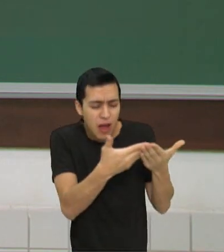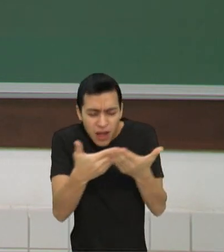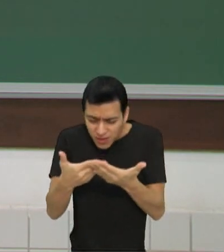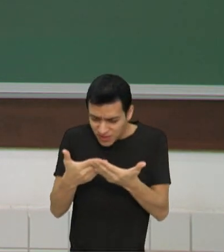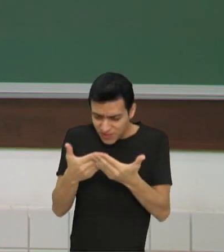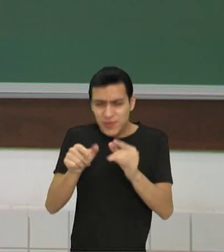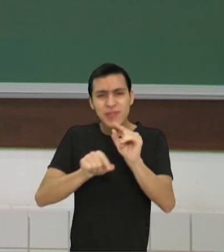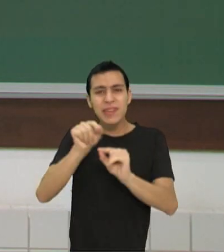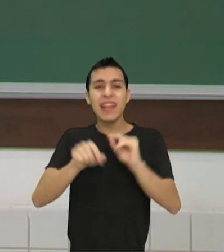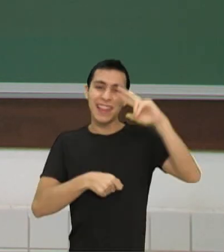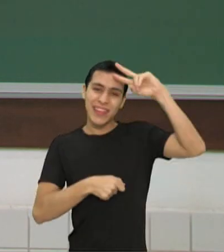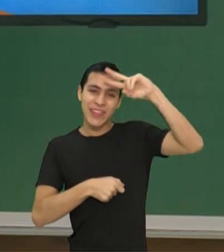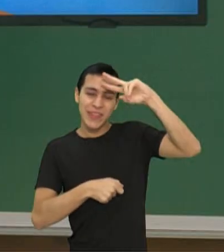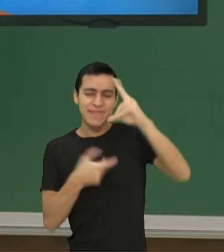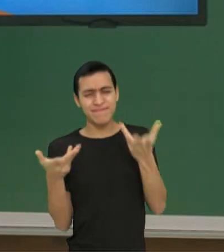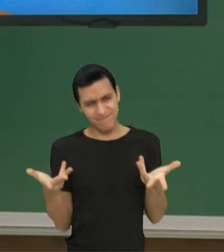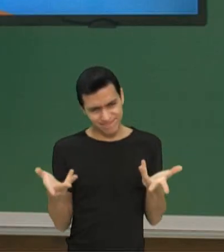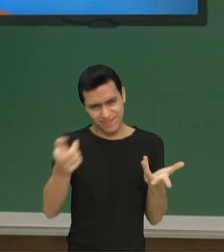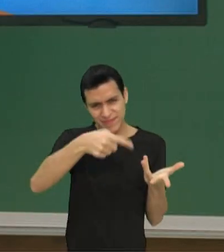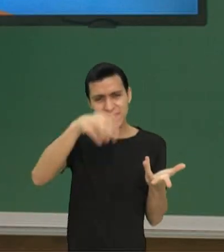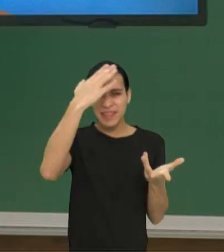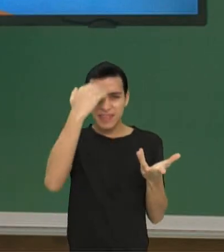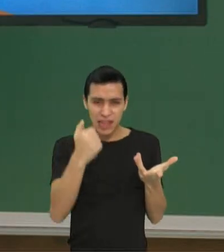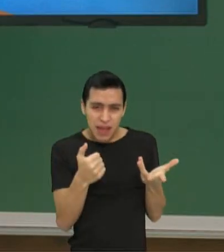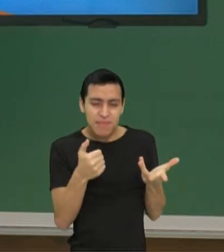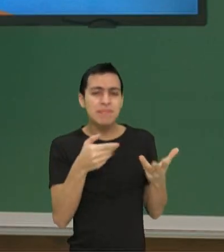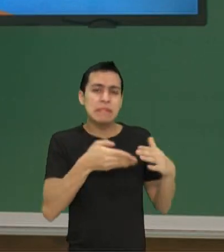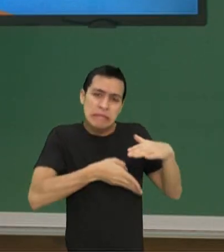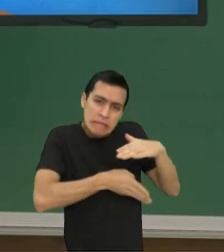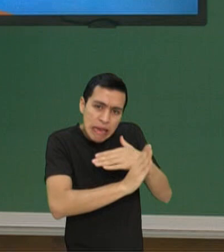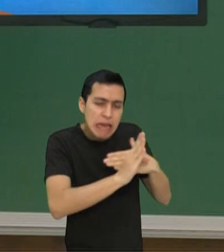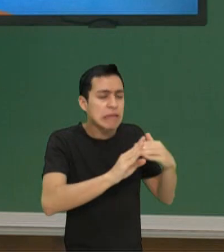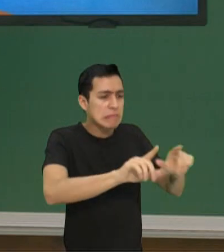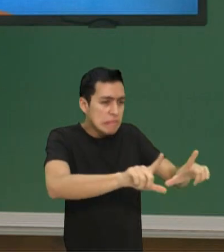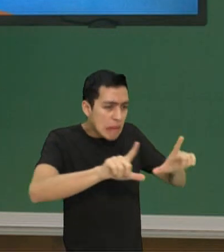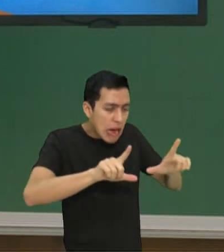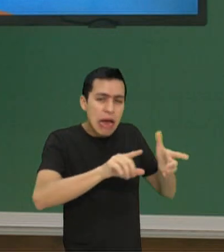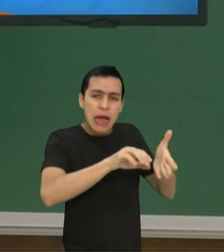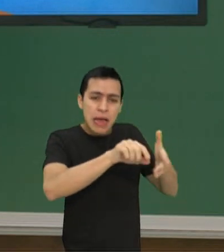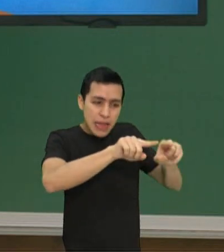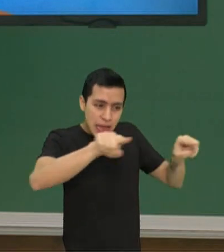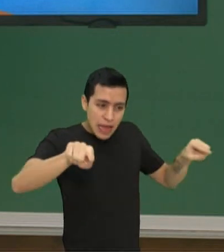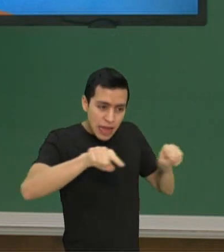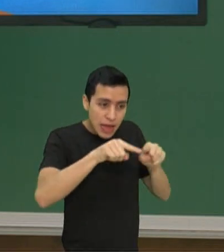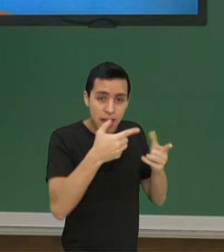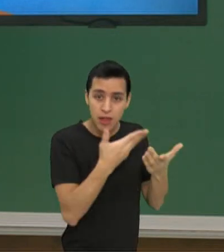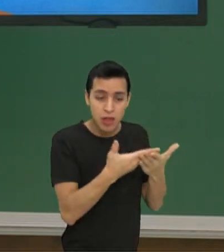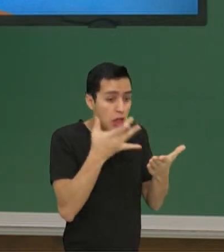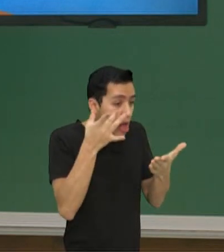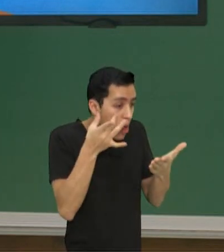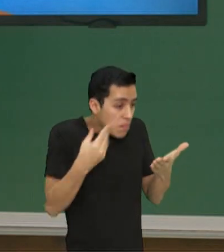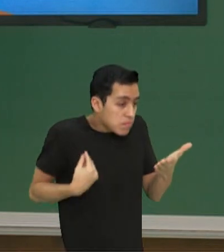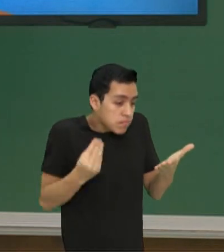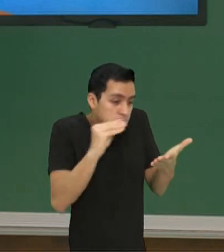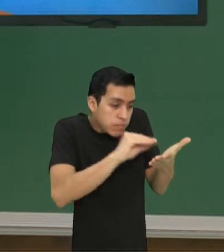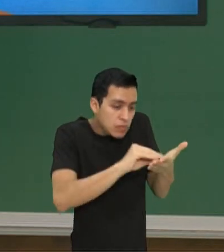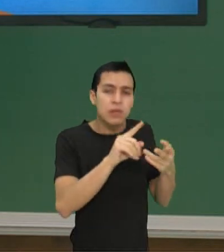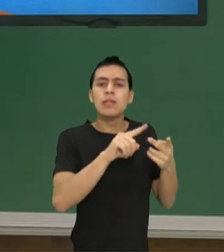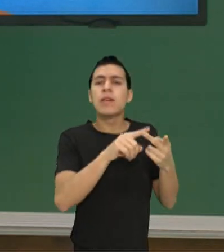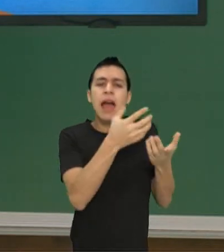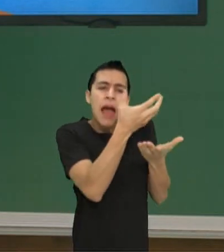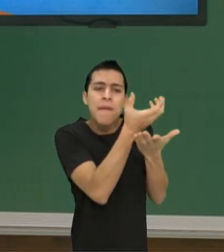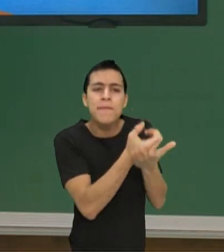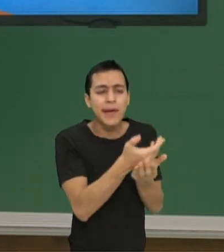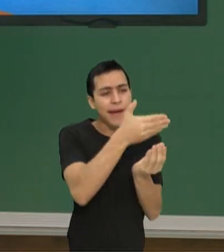Então você já sabe, pega lá o seu Classroom, se você tem acesso a ele, marca a sua presença, já baixa os slides,